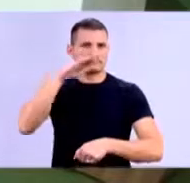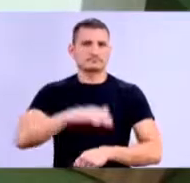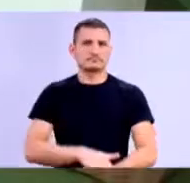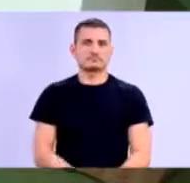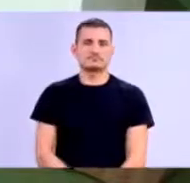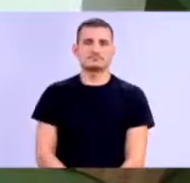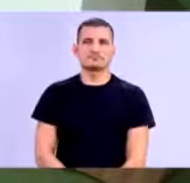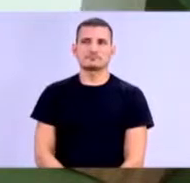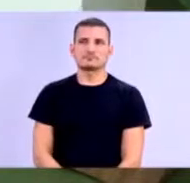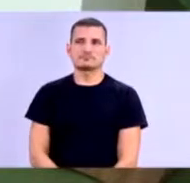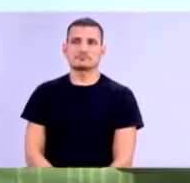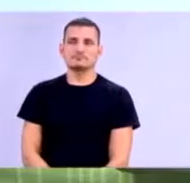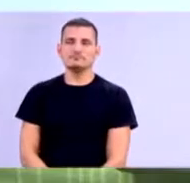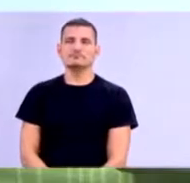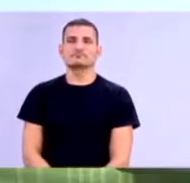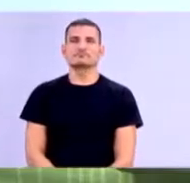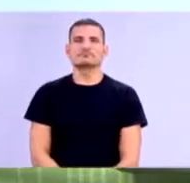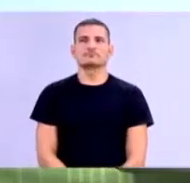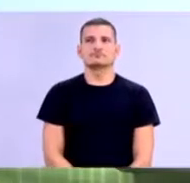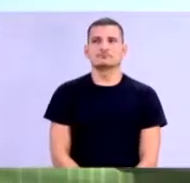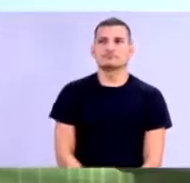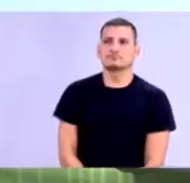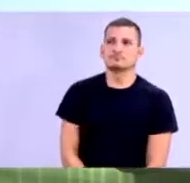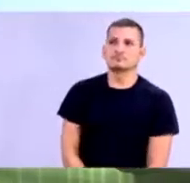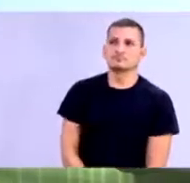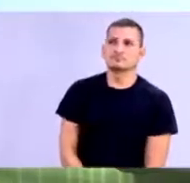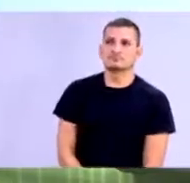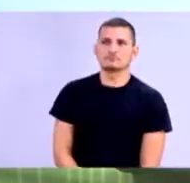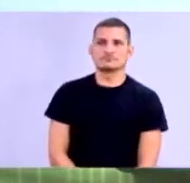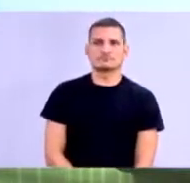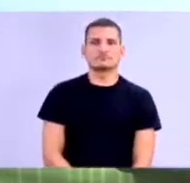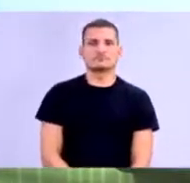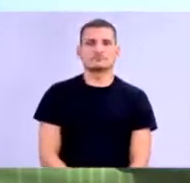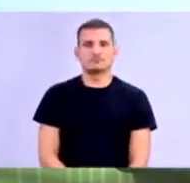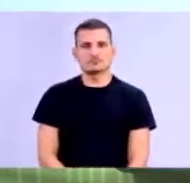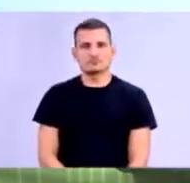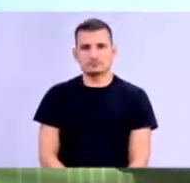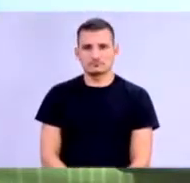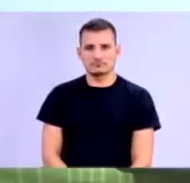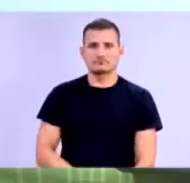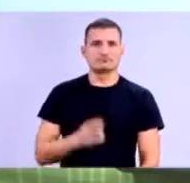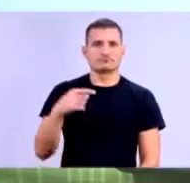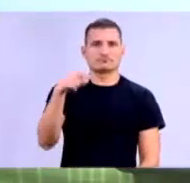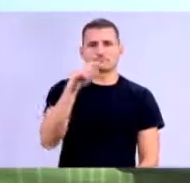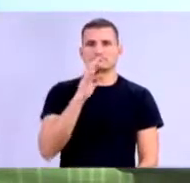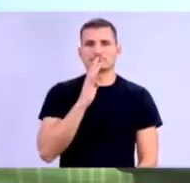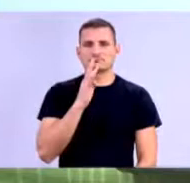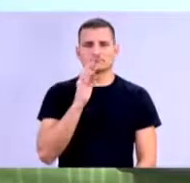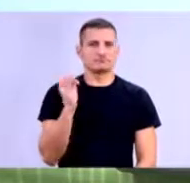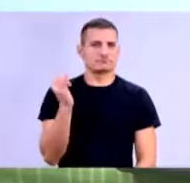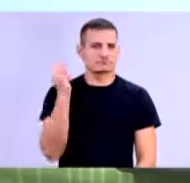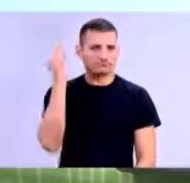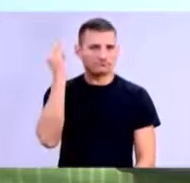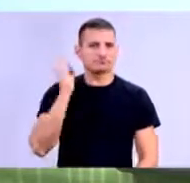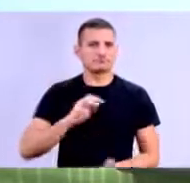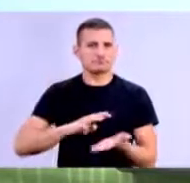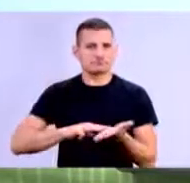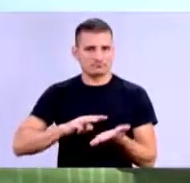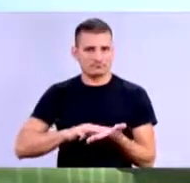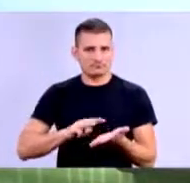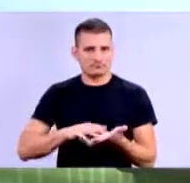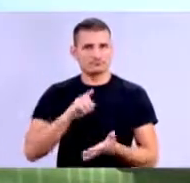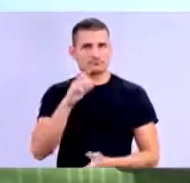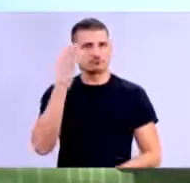até agora conheceu a importância das metodologias, você sabe